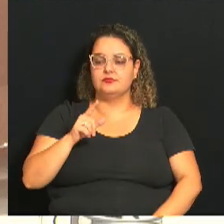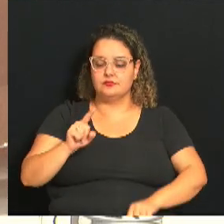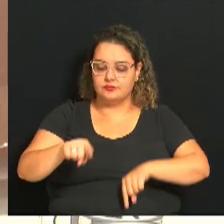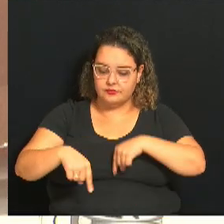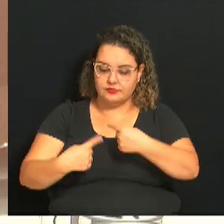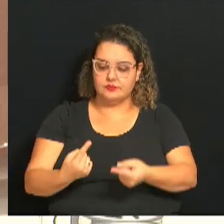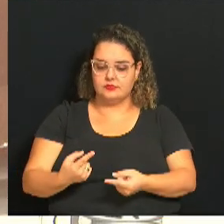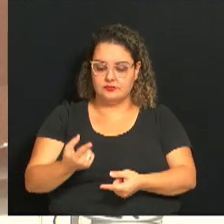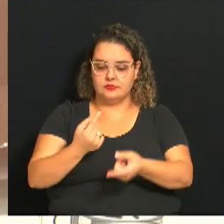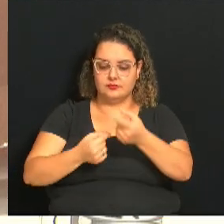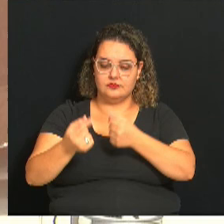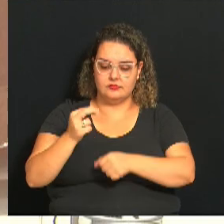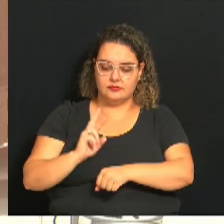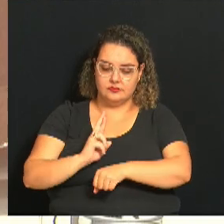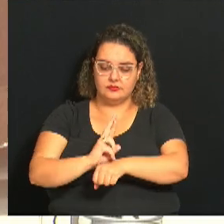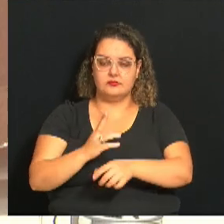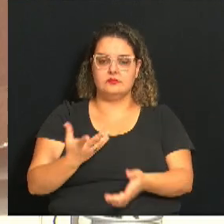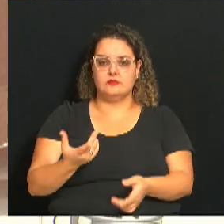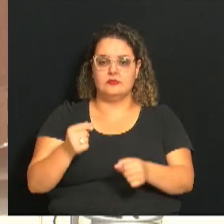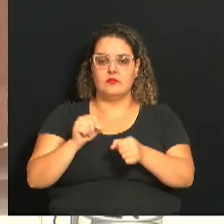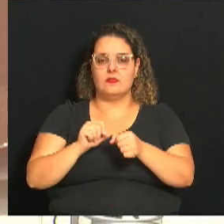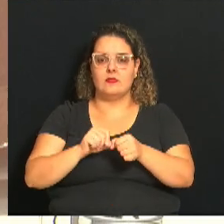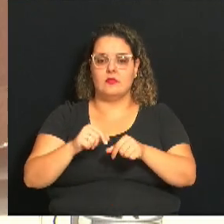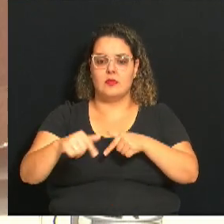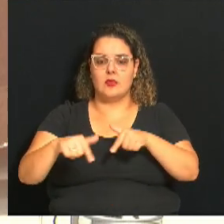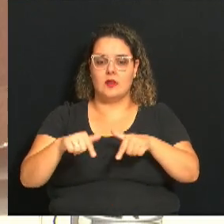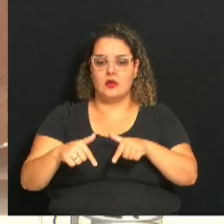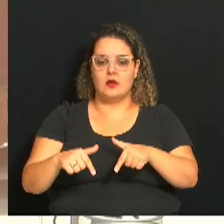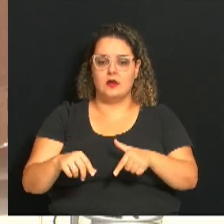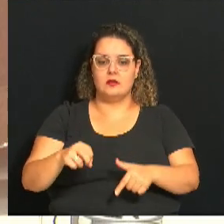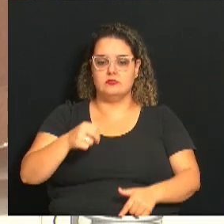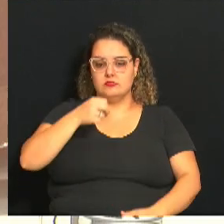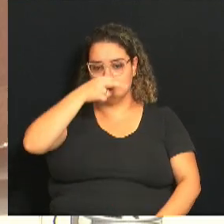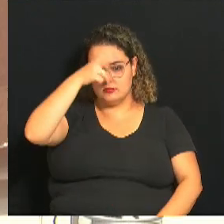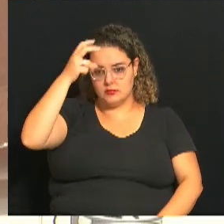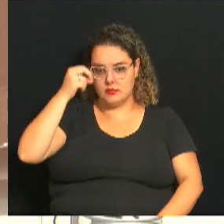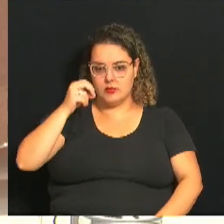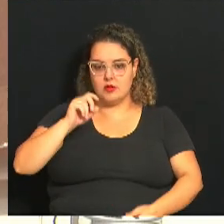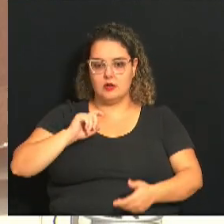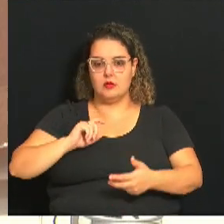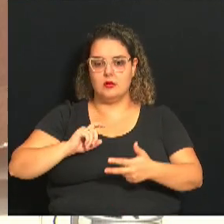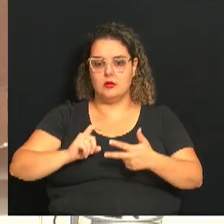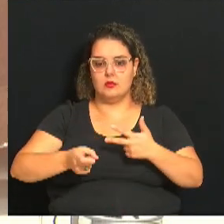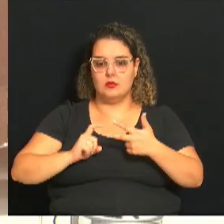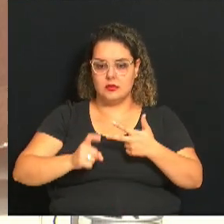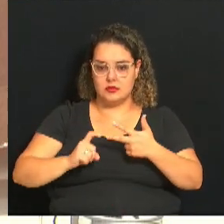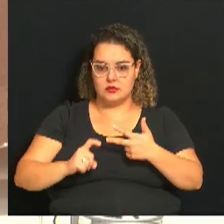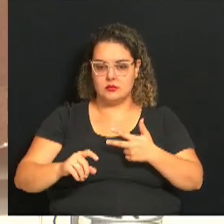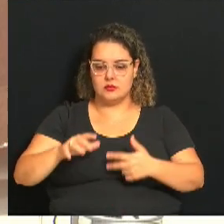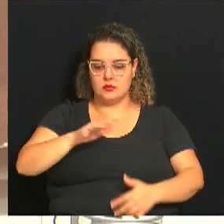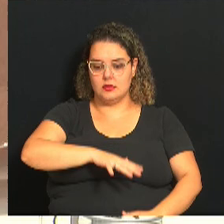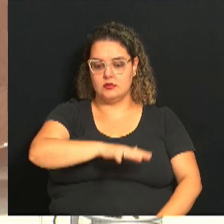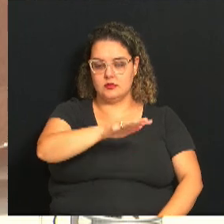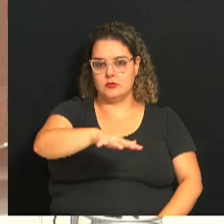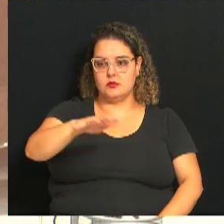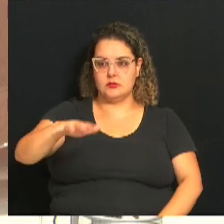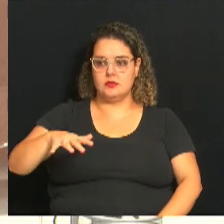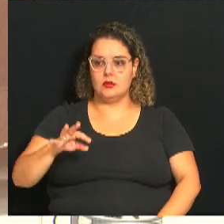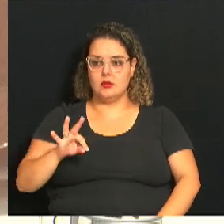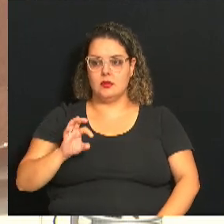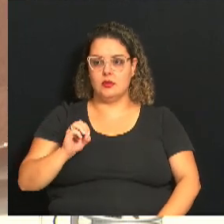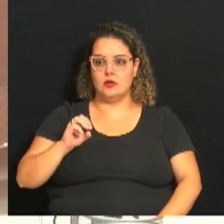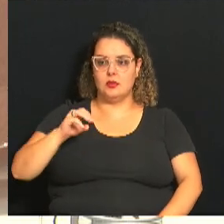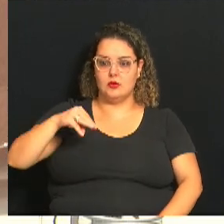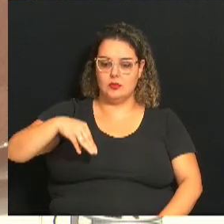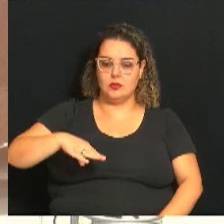recursos, e vocês estão fazendo um trabalho, a Prefeitura Executiva, das outras áreas, né, que são tombadas, a dar